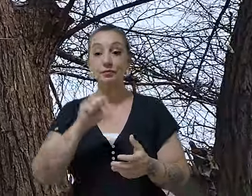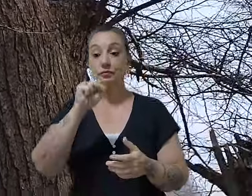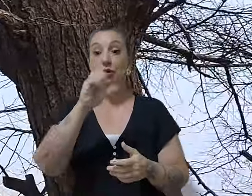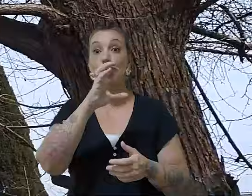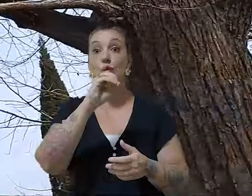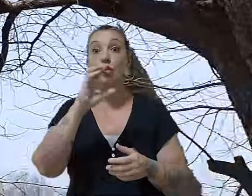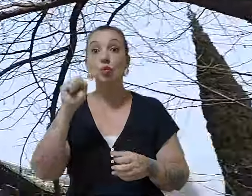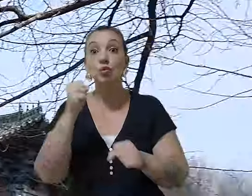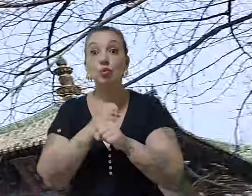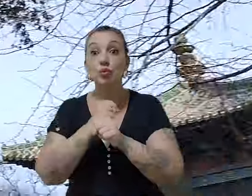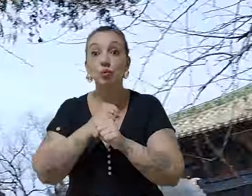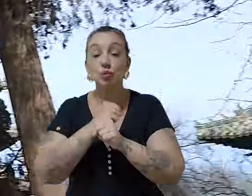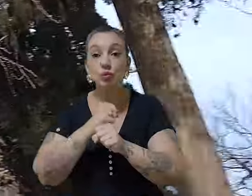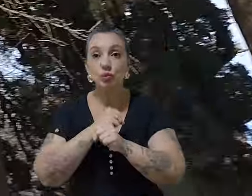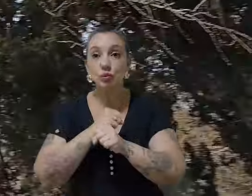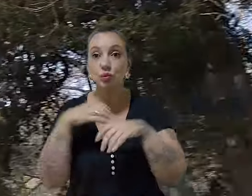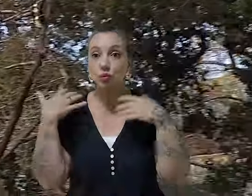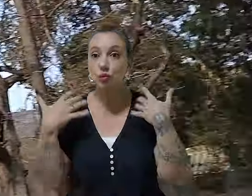800 anos.